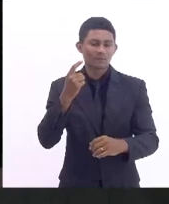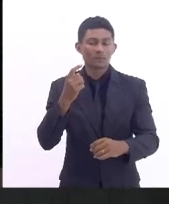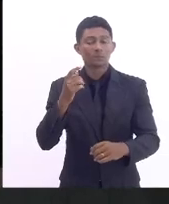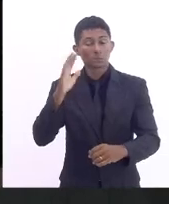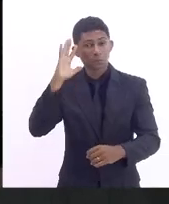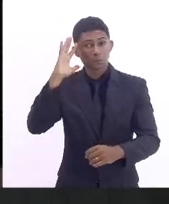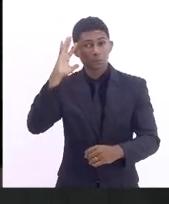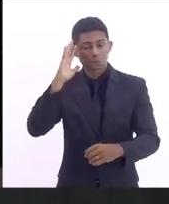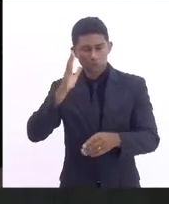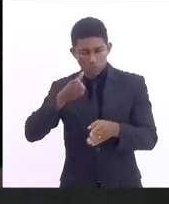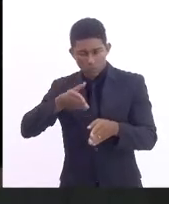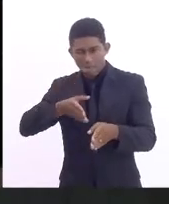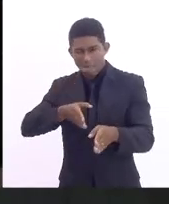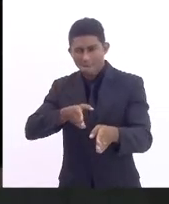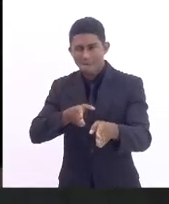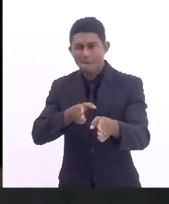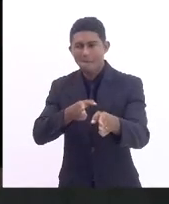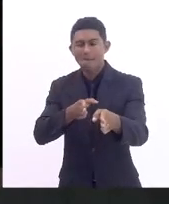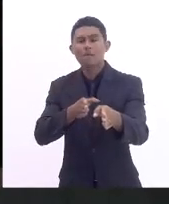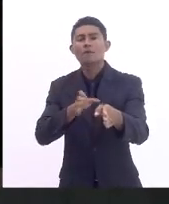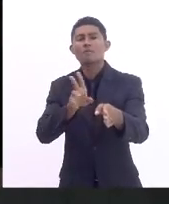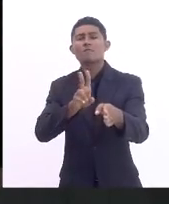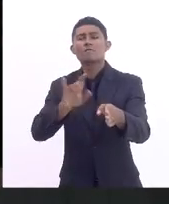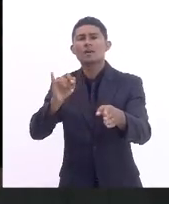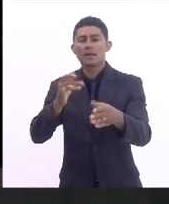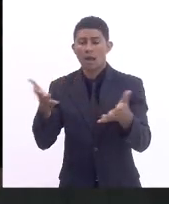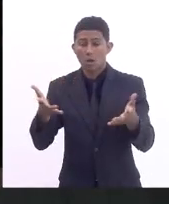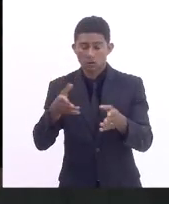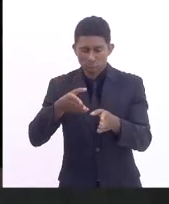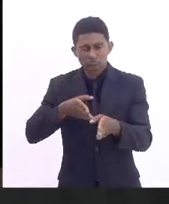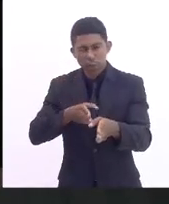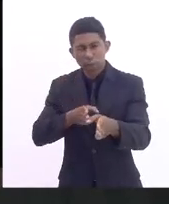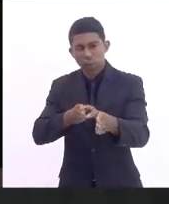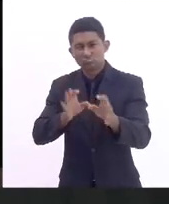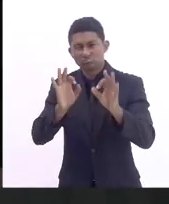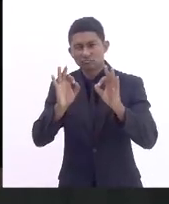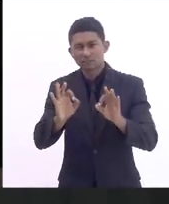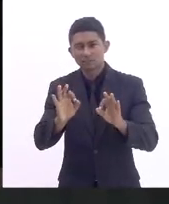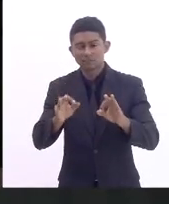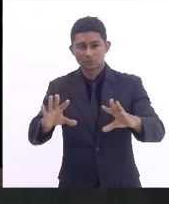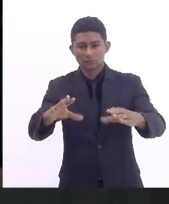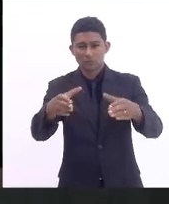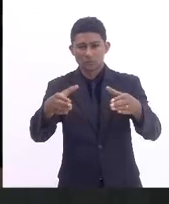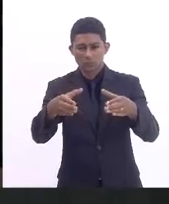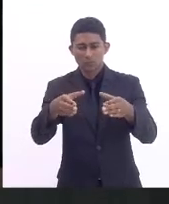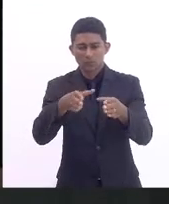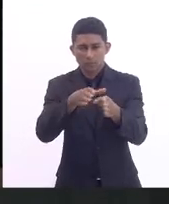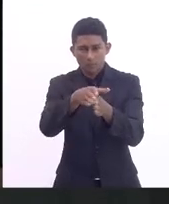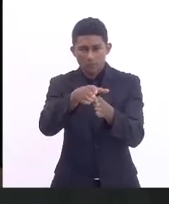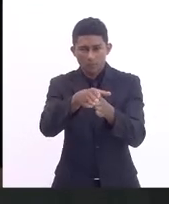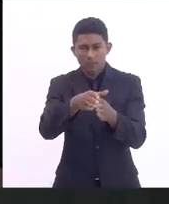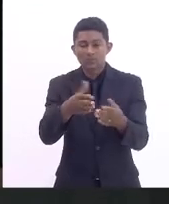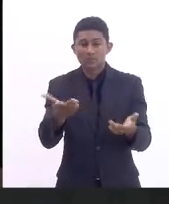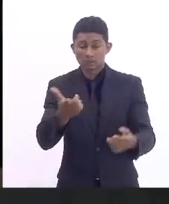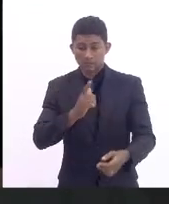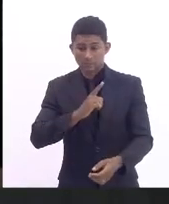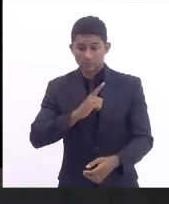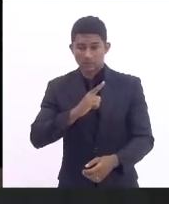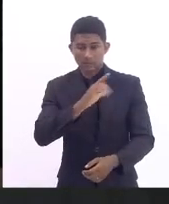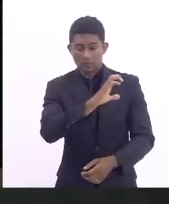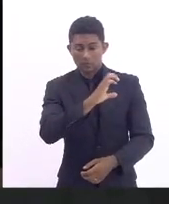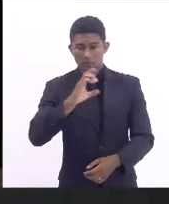caminhada que nós vamos lá é de agora esse conselho tendo na sua